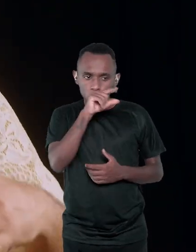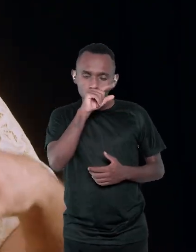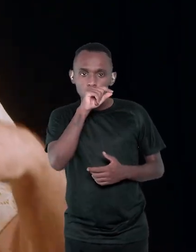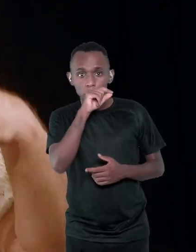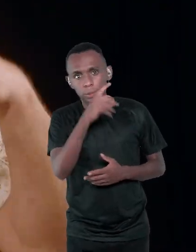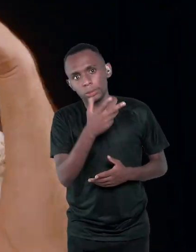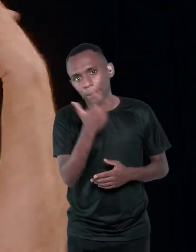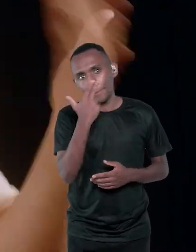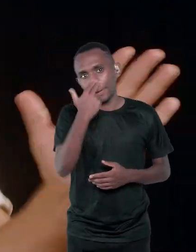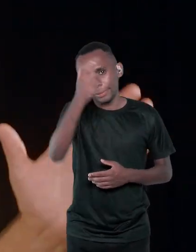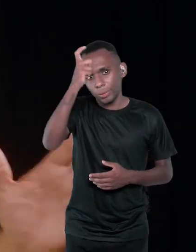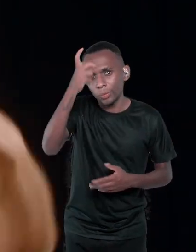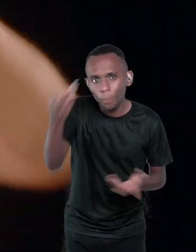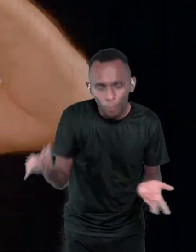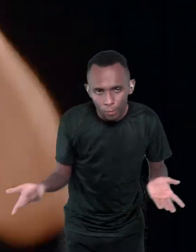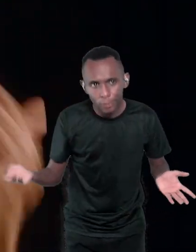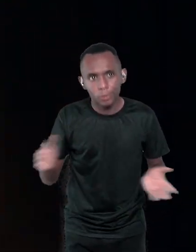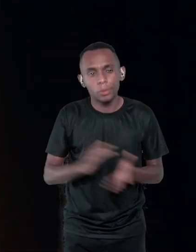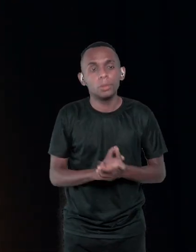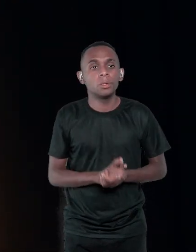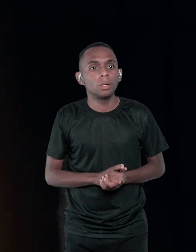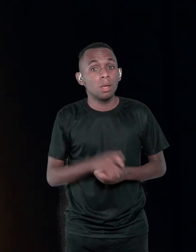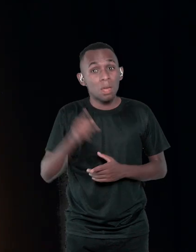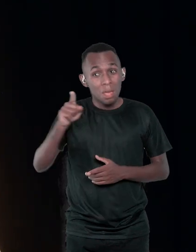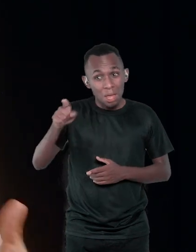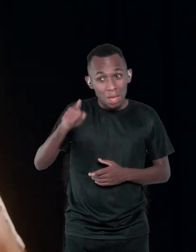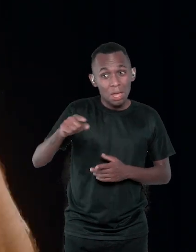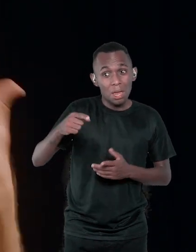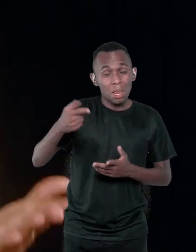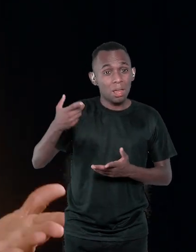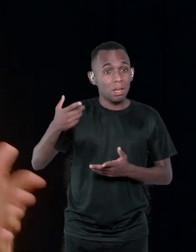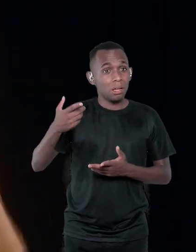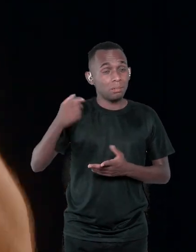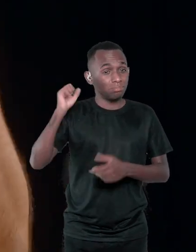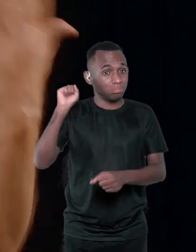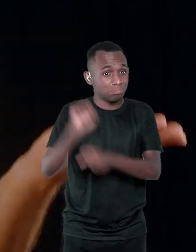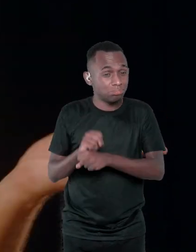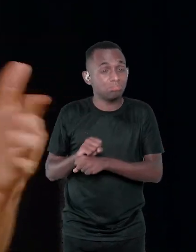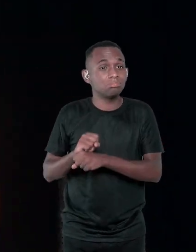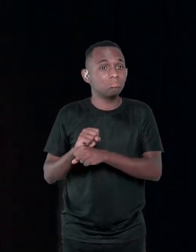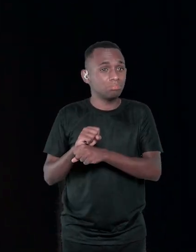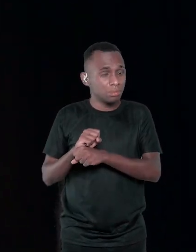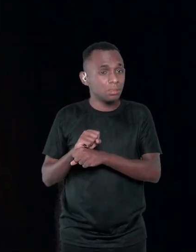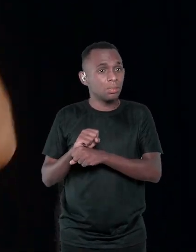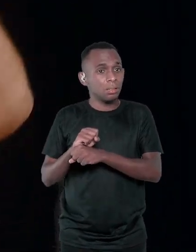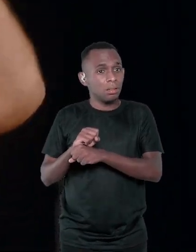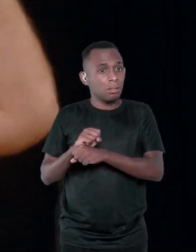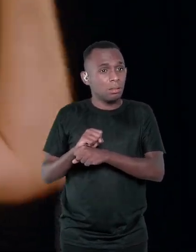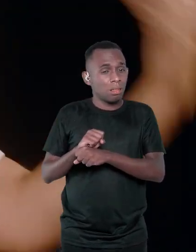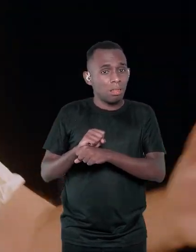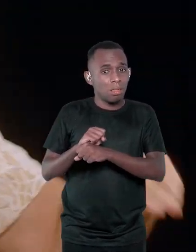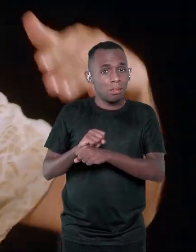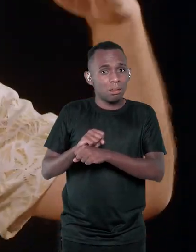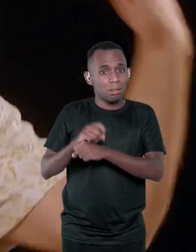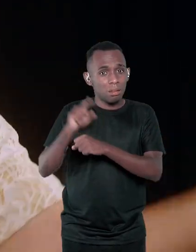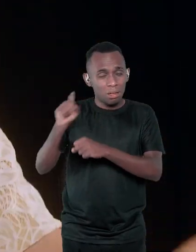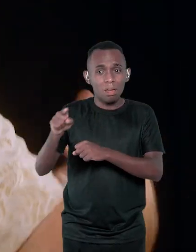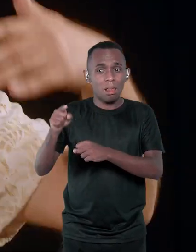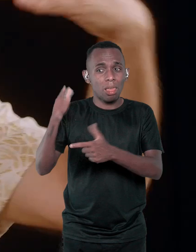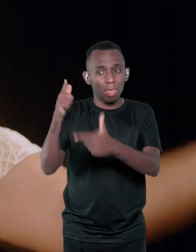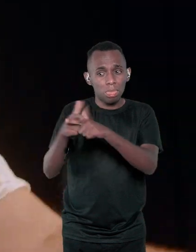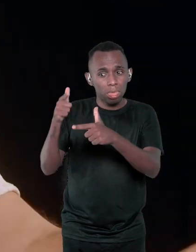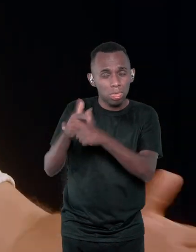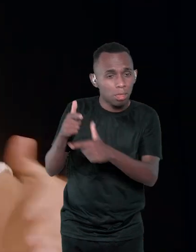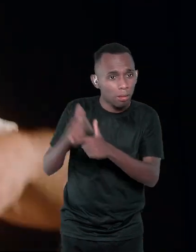demônio, ela, né, foi totalmente achincalhada, né, de racismo, de sexismo,